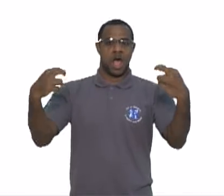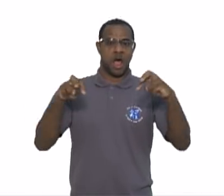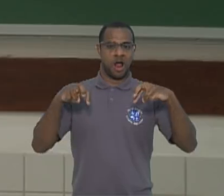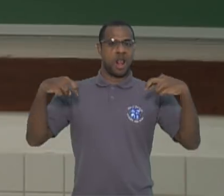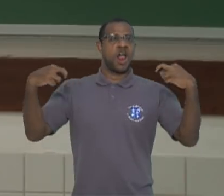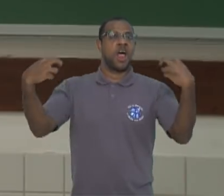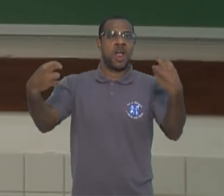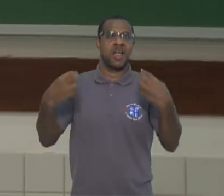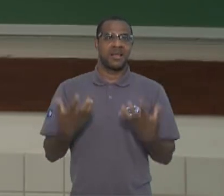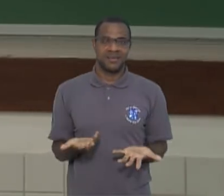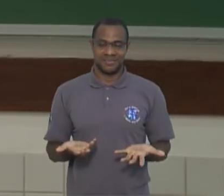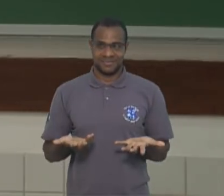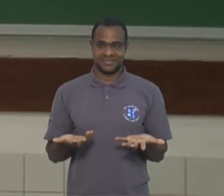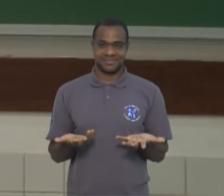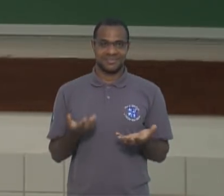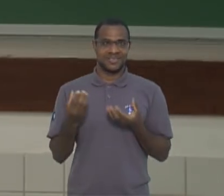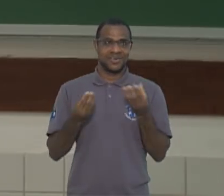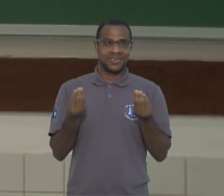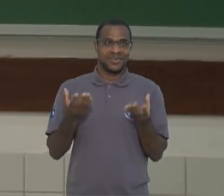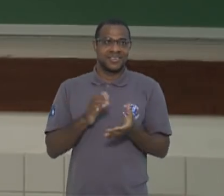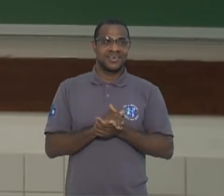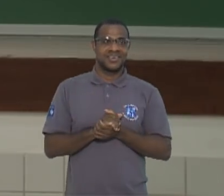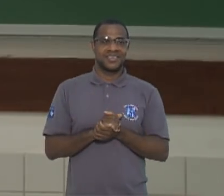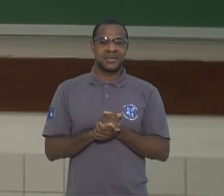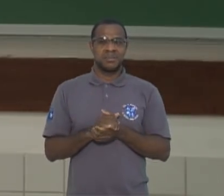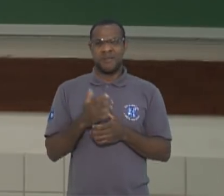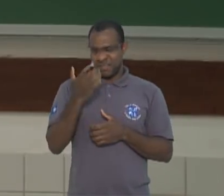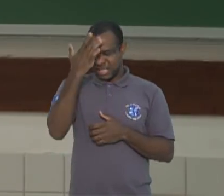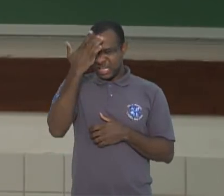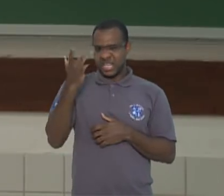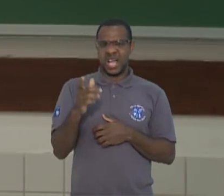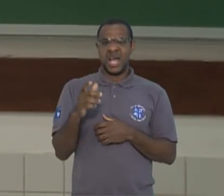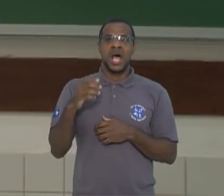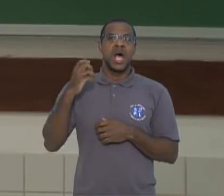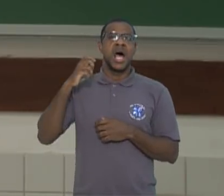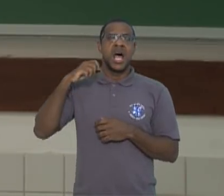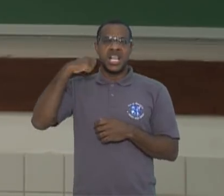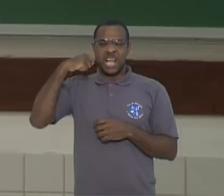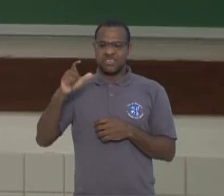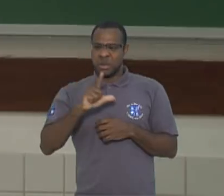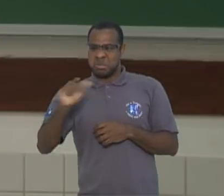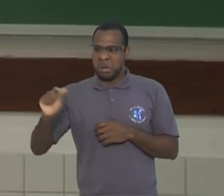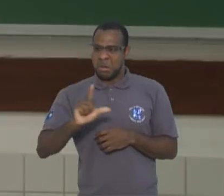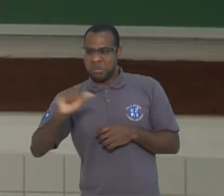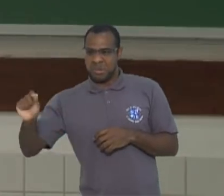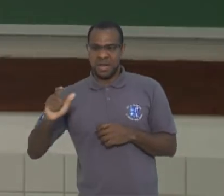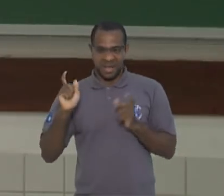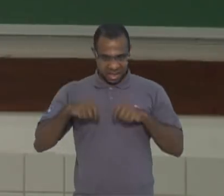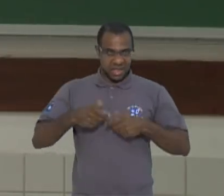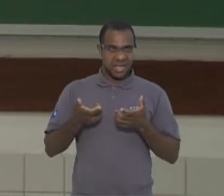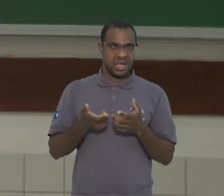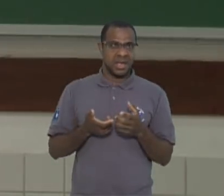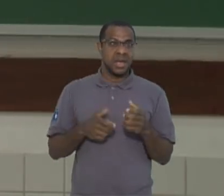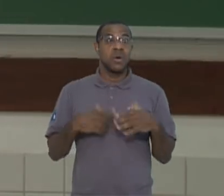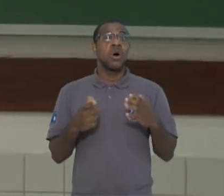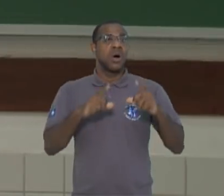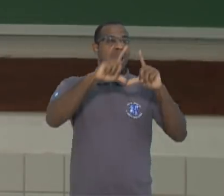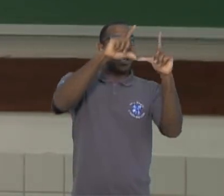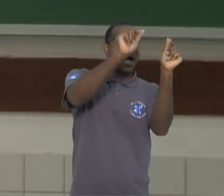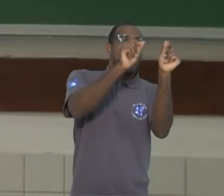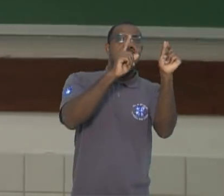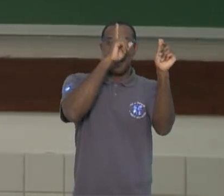artistas. Será? Será que para facilitar a saída dos artistas? Enfim, vocês acham que é a opção amarela